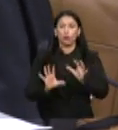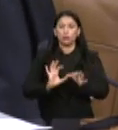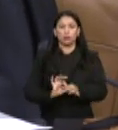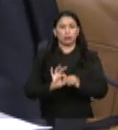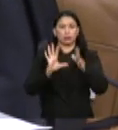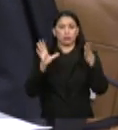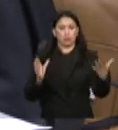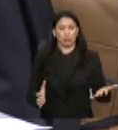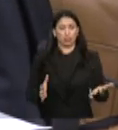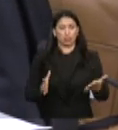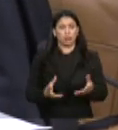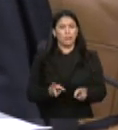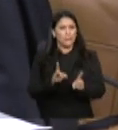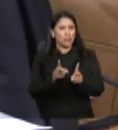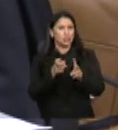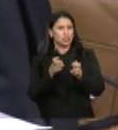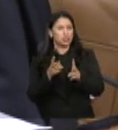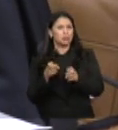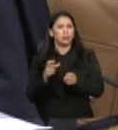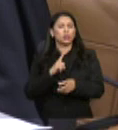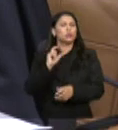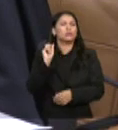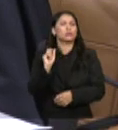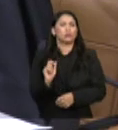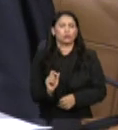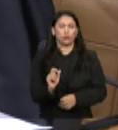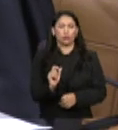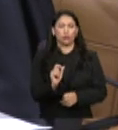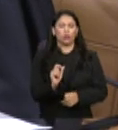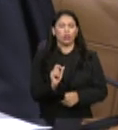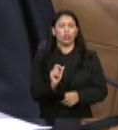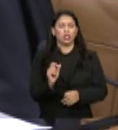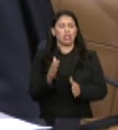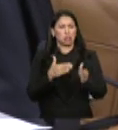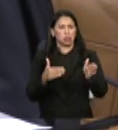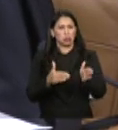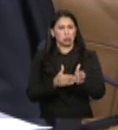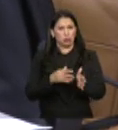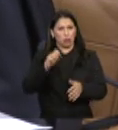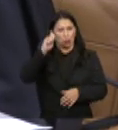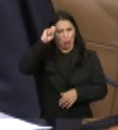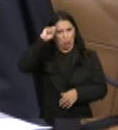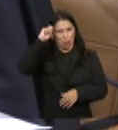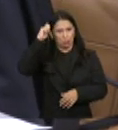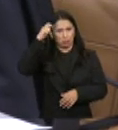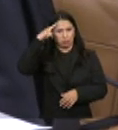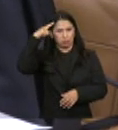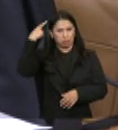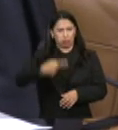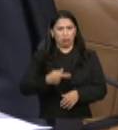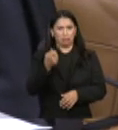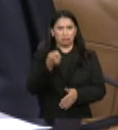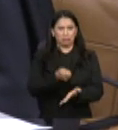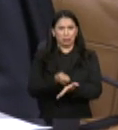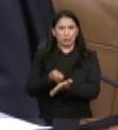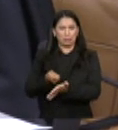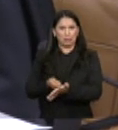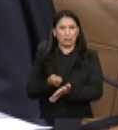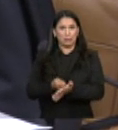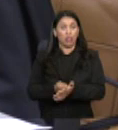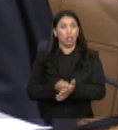ressuscita cadáveres incituos dos totalitarismos do século 20 mas ainda